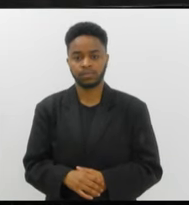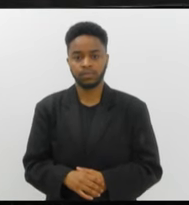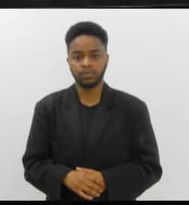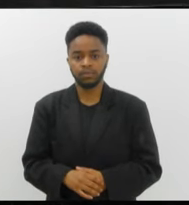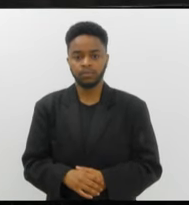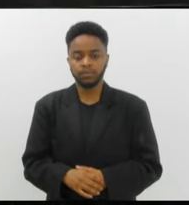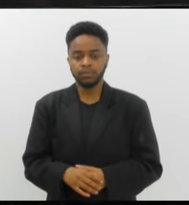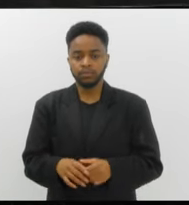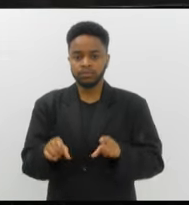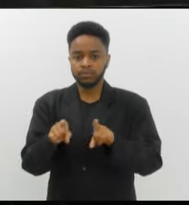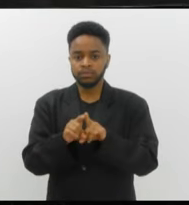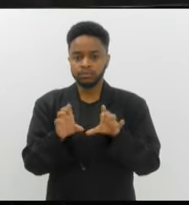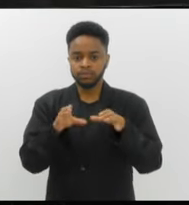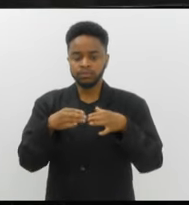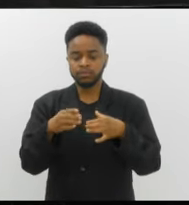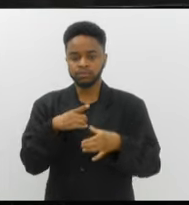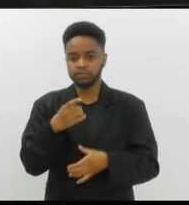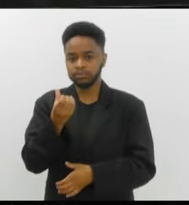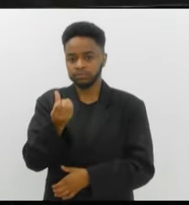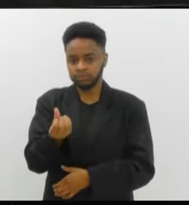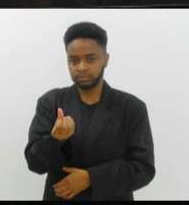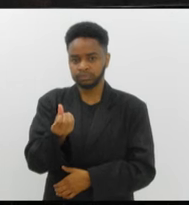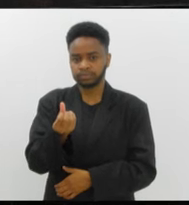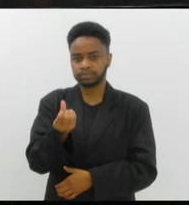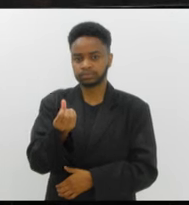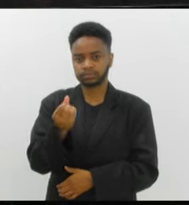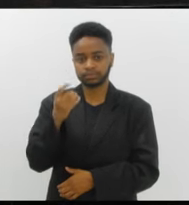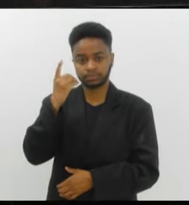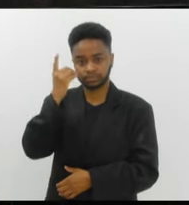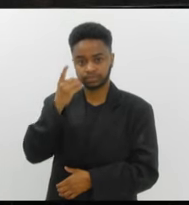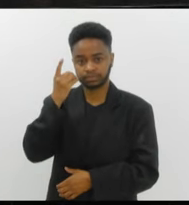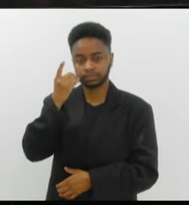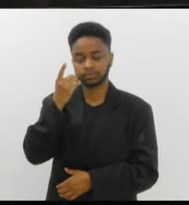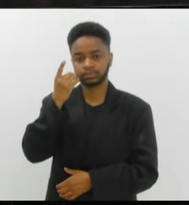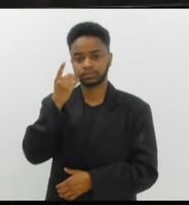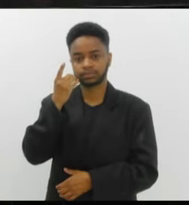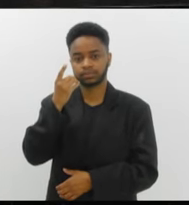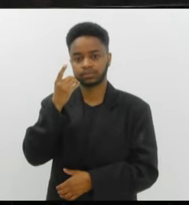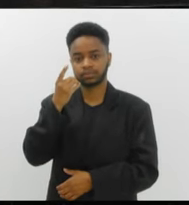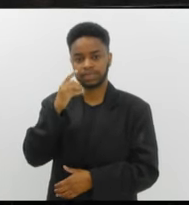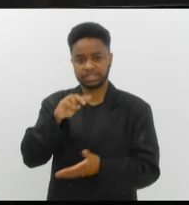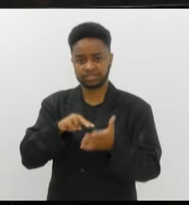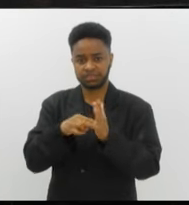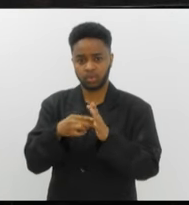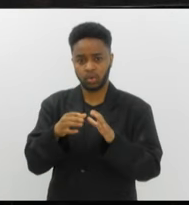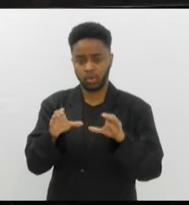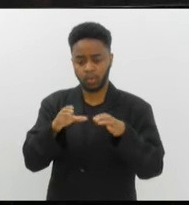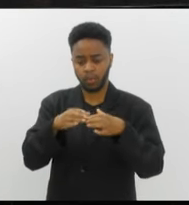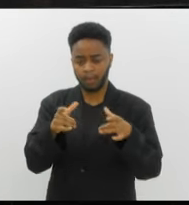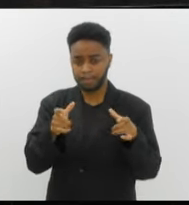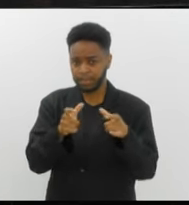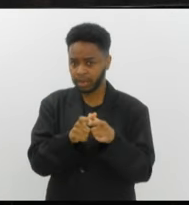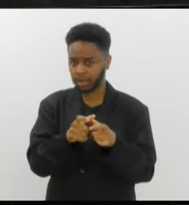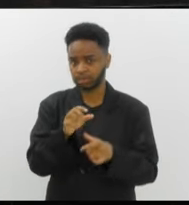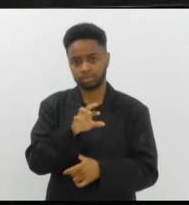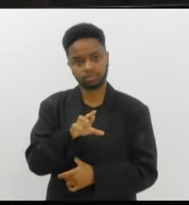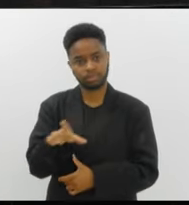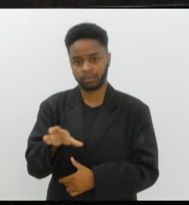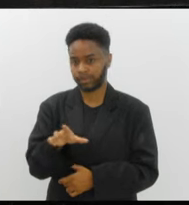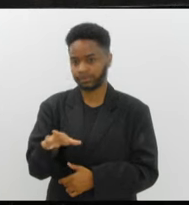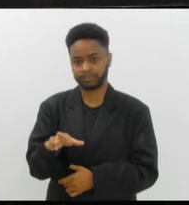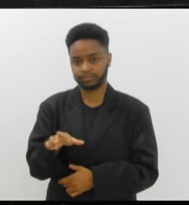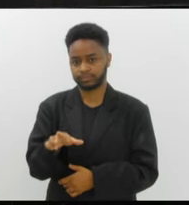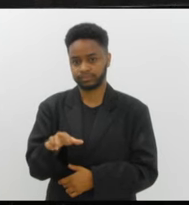uma bancada de seis parlamentares não é uma bancada pequena, é uma